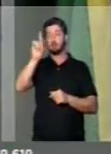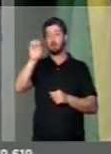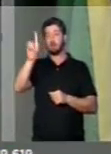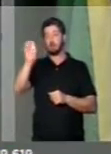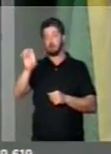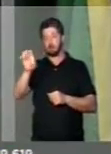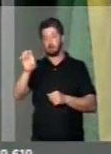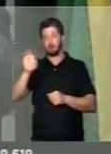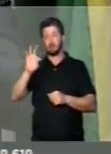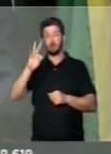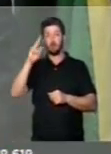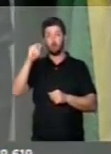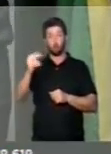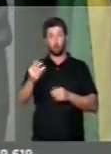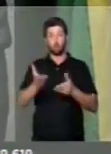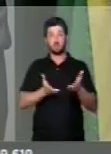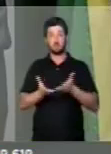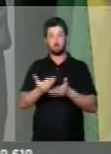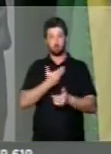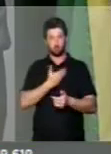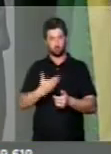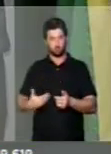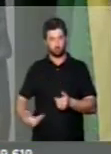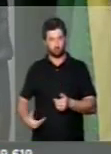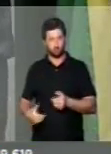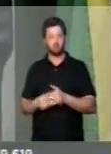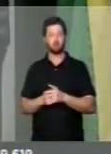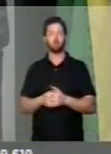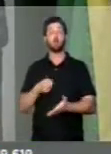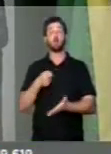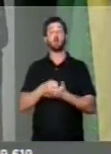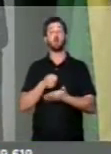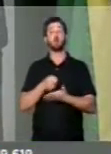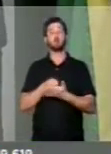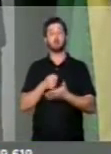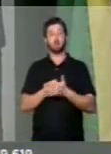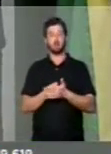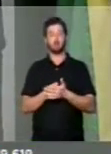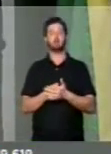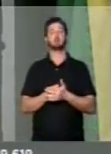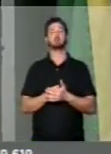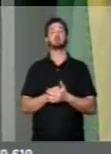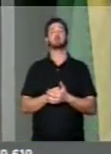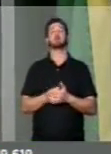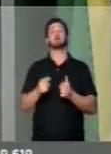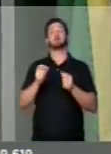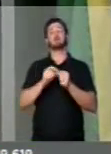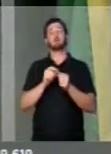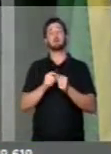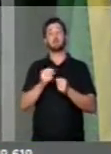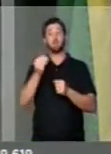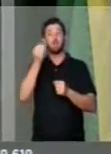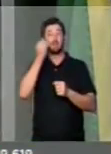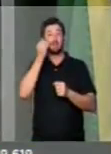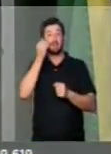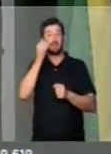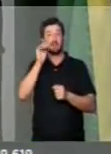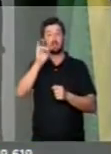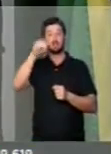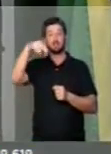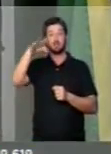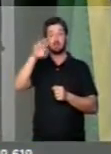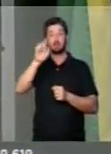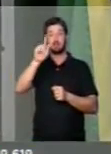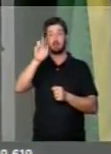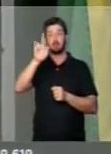seja, todo servidor público estará sujeito a ser submetido a um teste